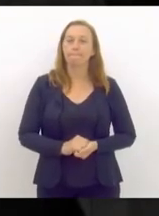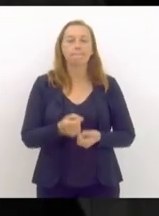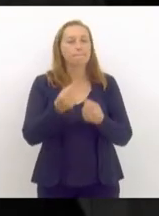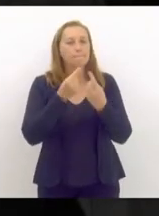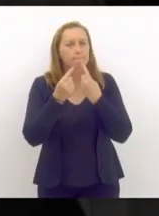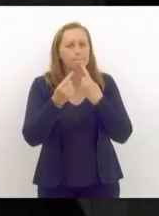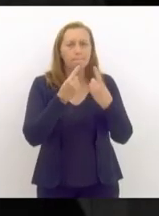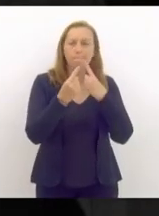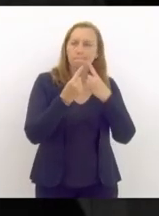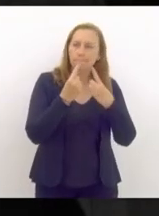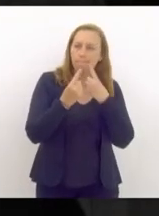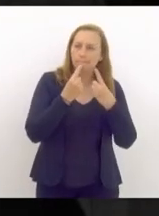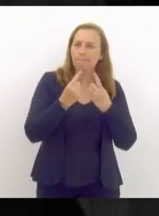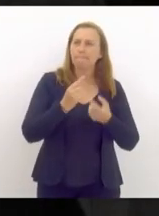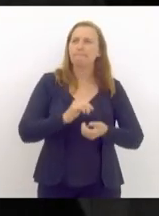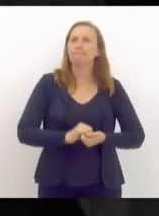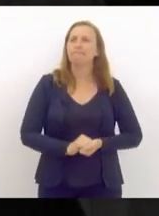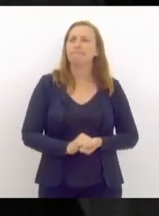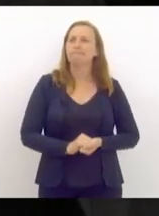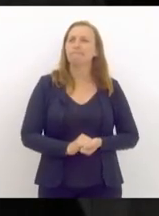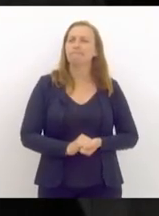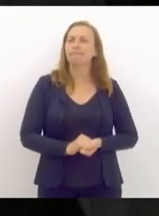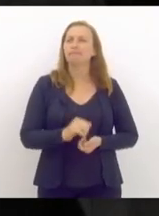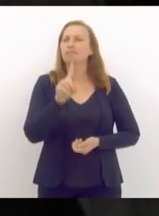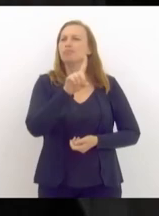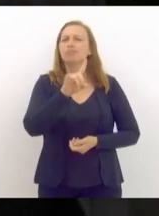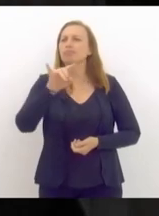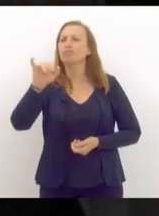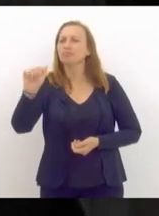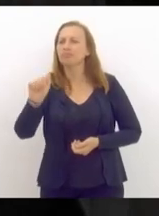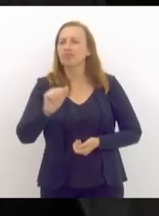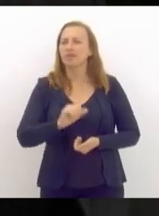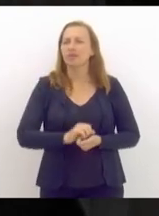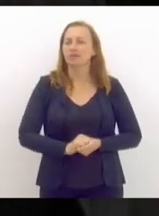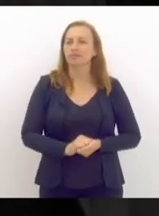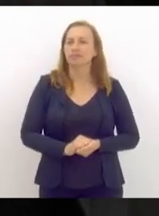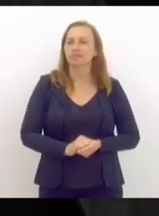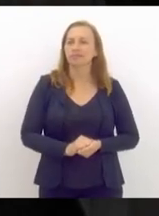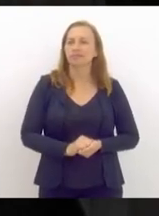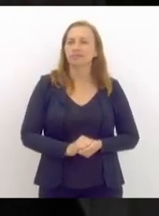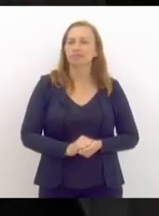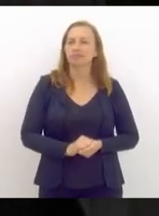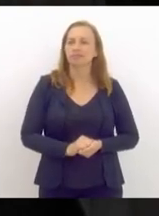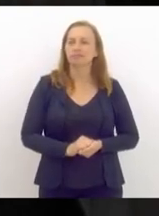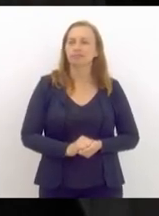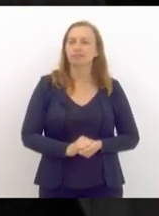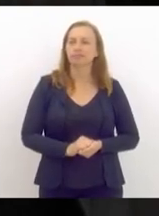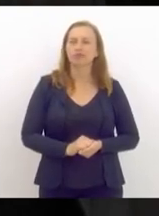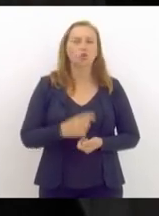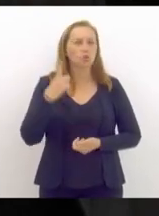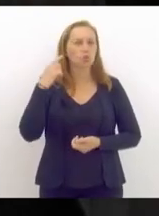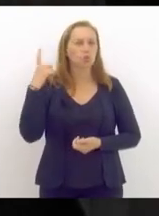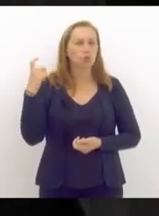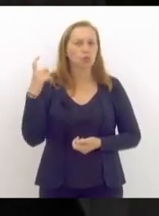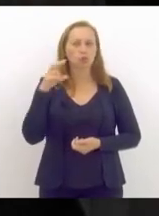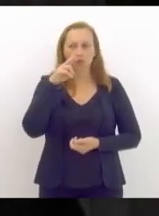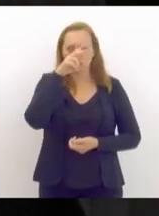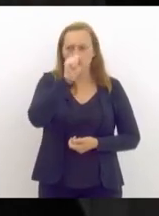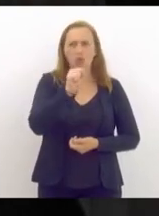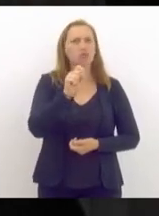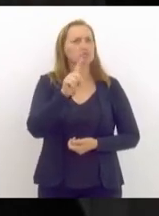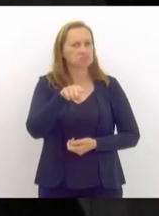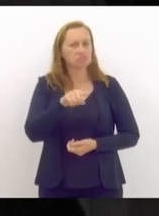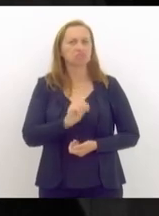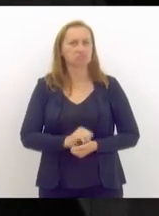discutindo um calendário. O som está metálico demais, viu, deputada? Não sei o que está vendo, está